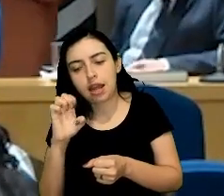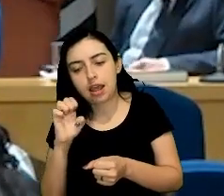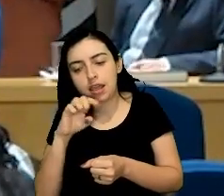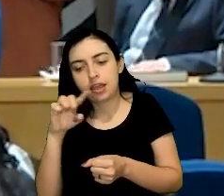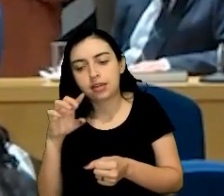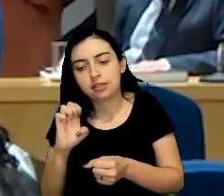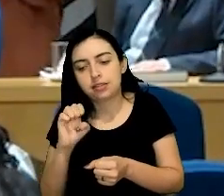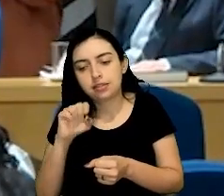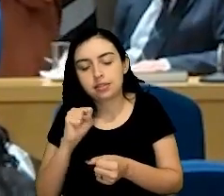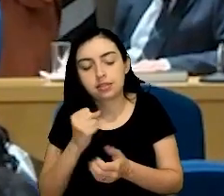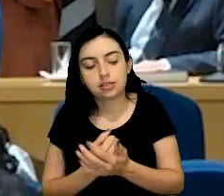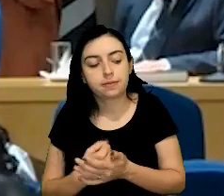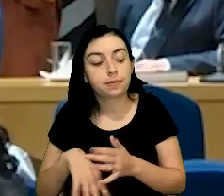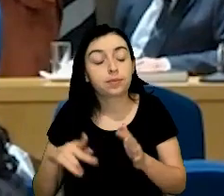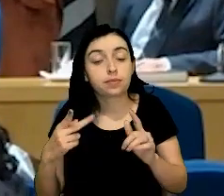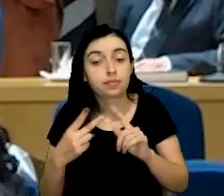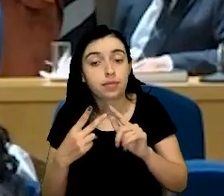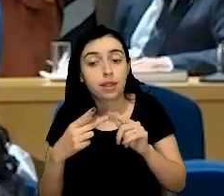Paquistão.